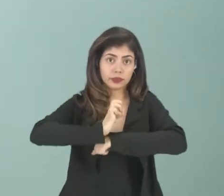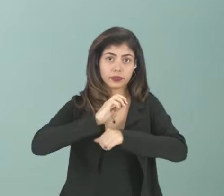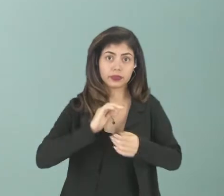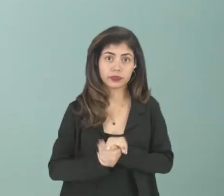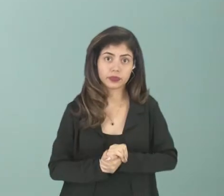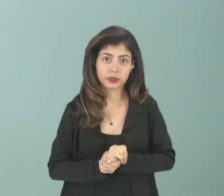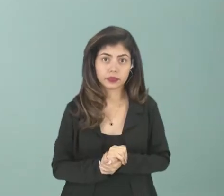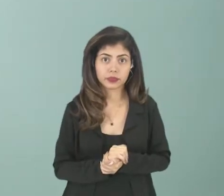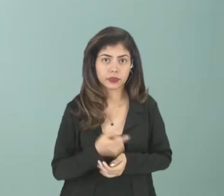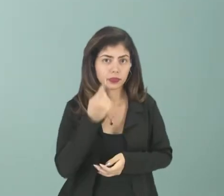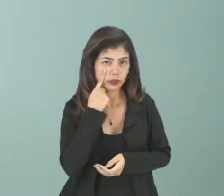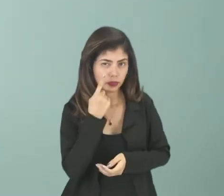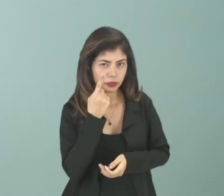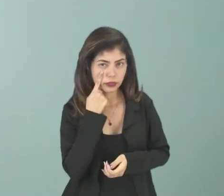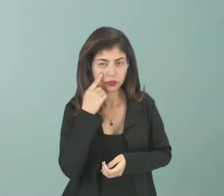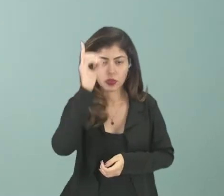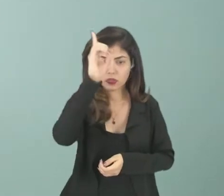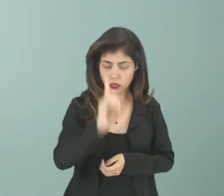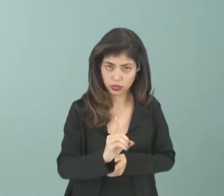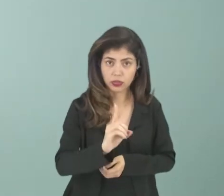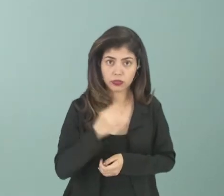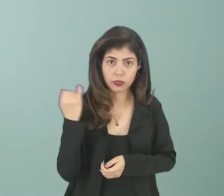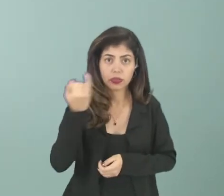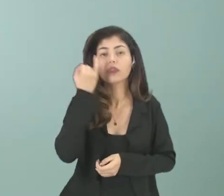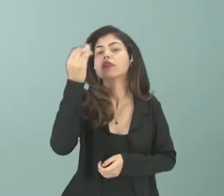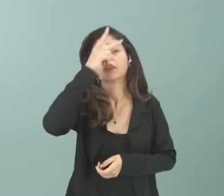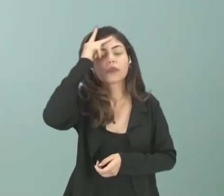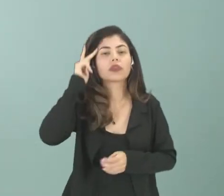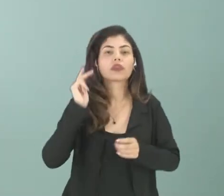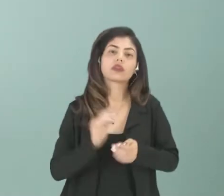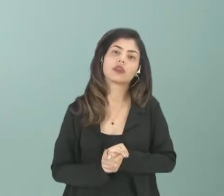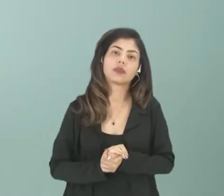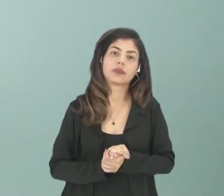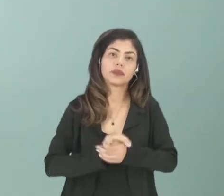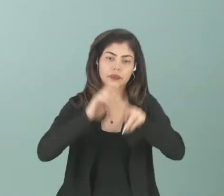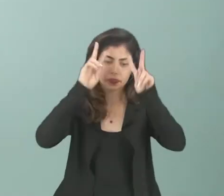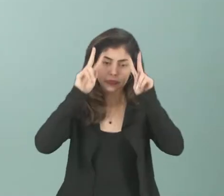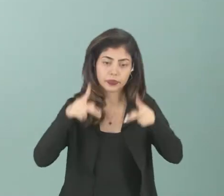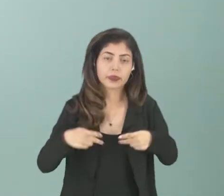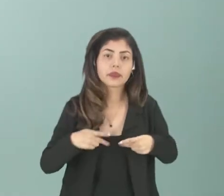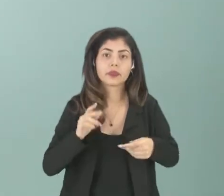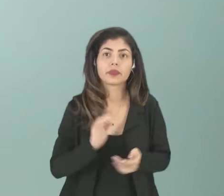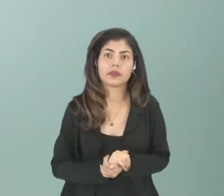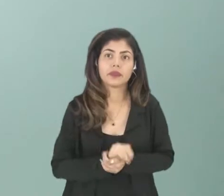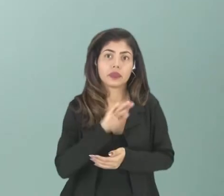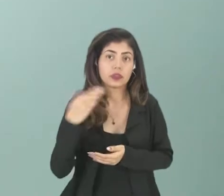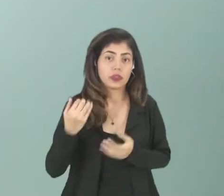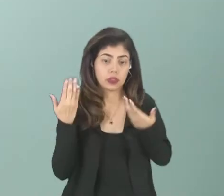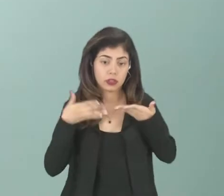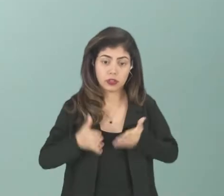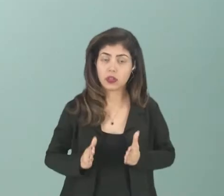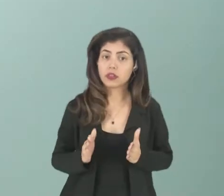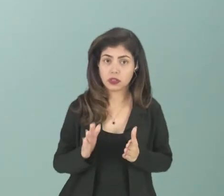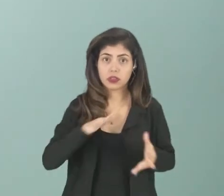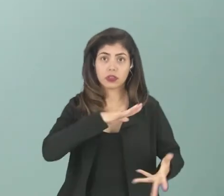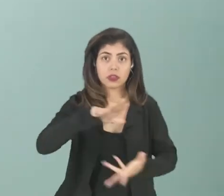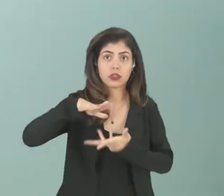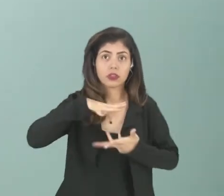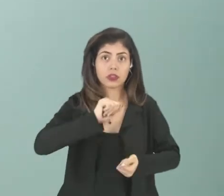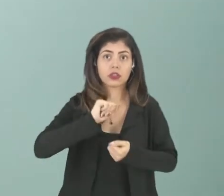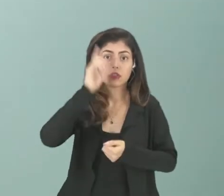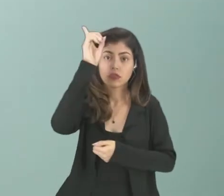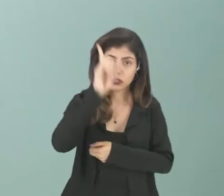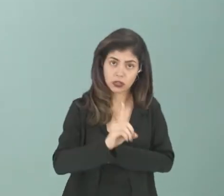gente viu que o que seria o direito fundamental da pessoa humana, o ser humano, quando ele nasce na Terra, ele já